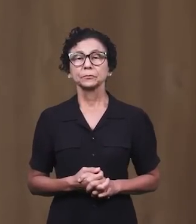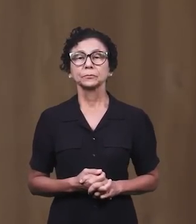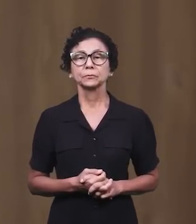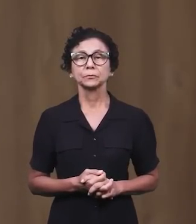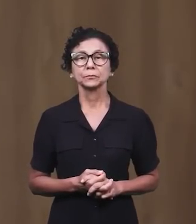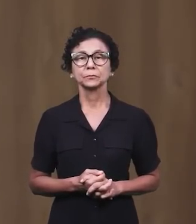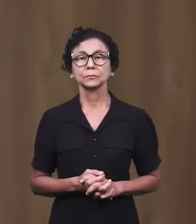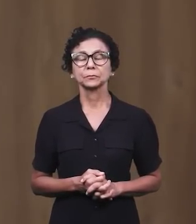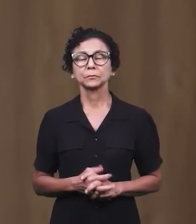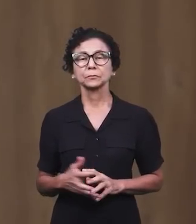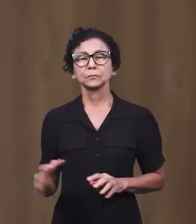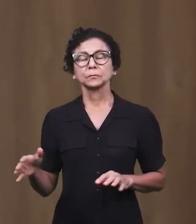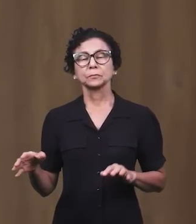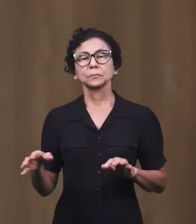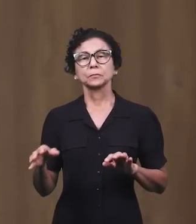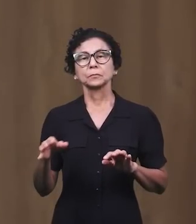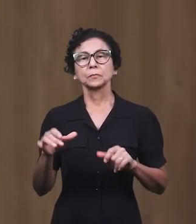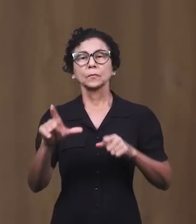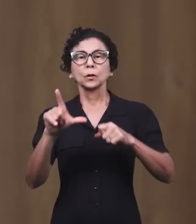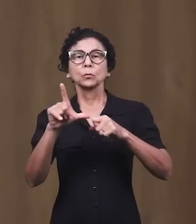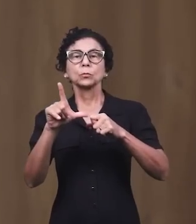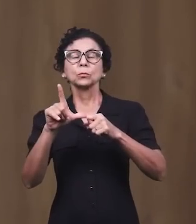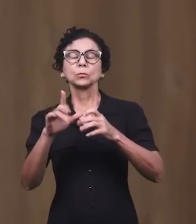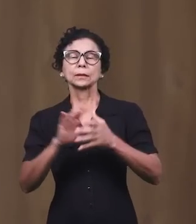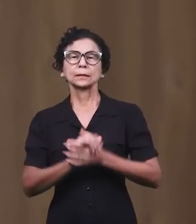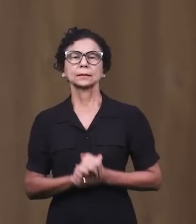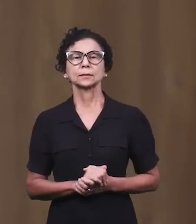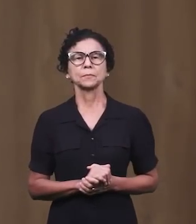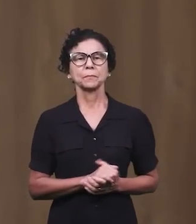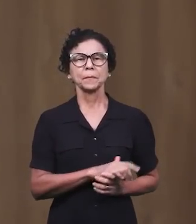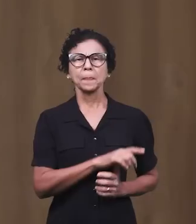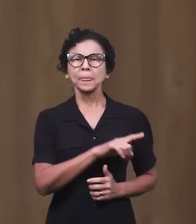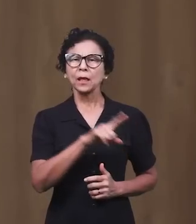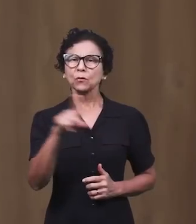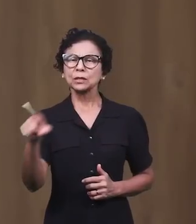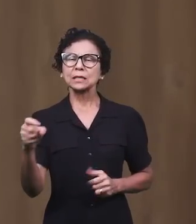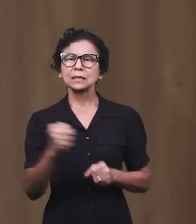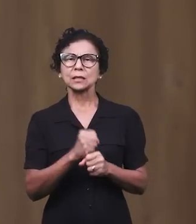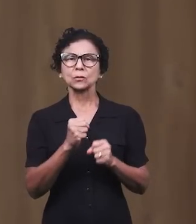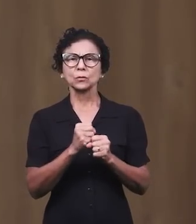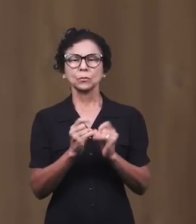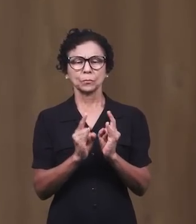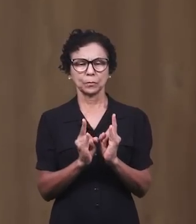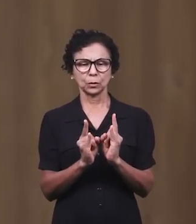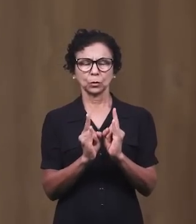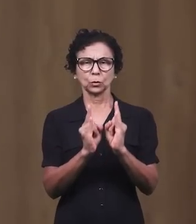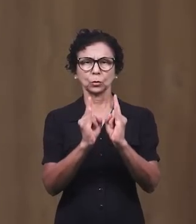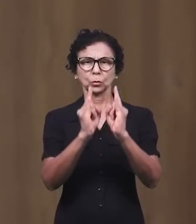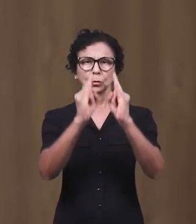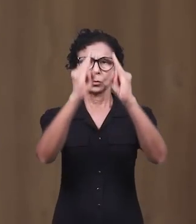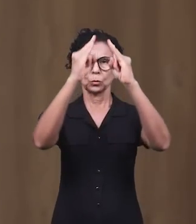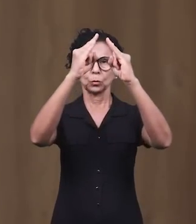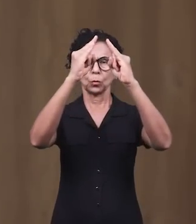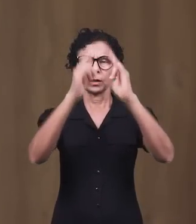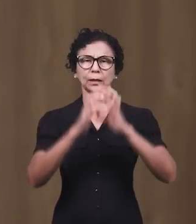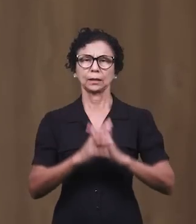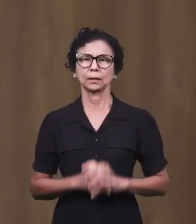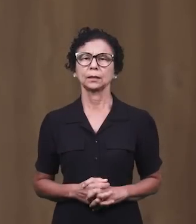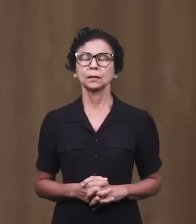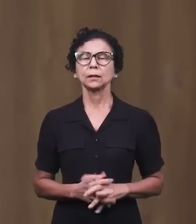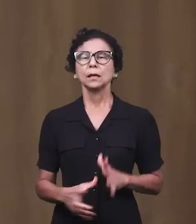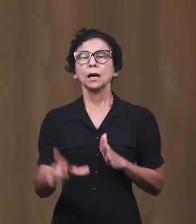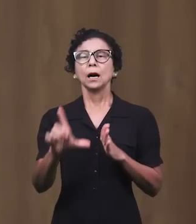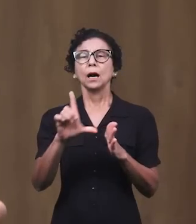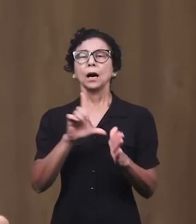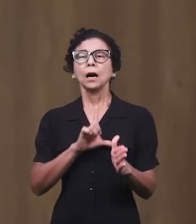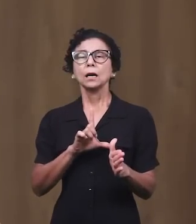aquela passagem em Lucas que diz assim: pois qual de vós, querendo edificar uma torre, não se assenta primeiro a fazer